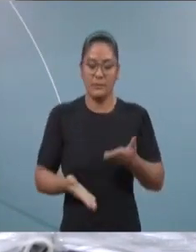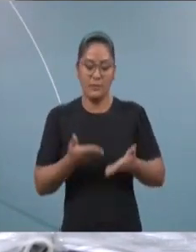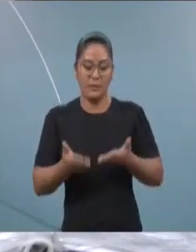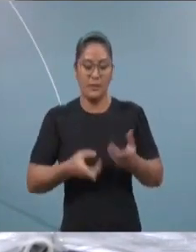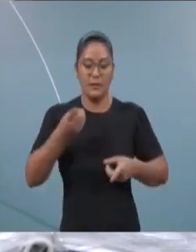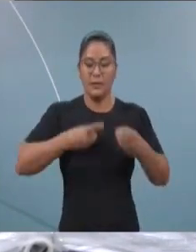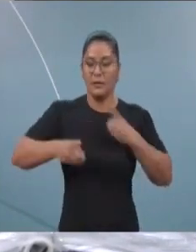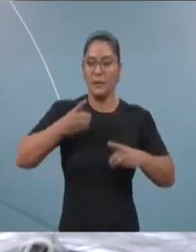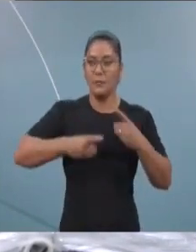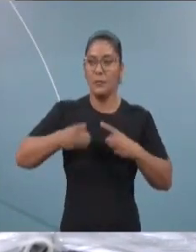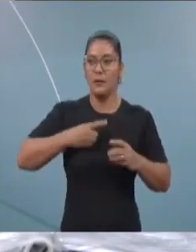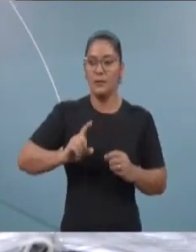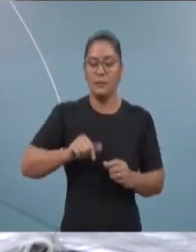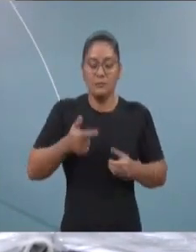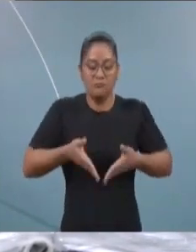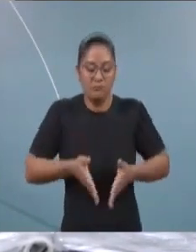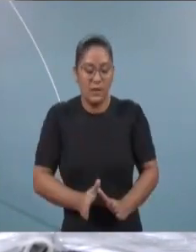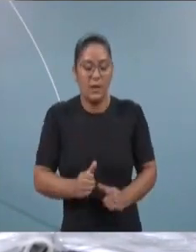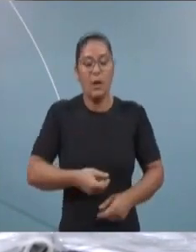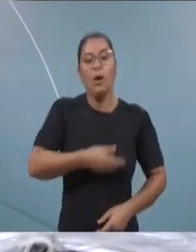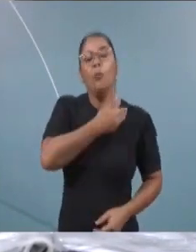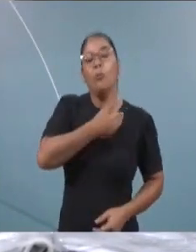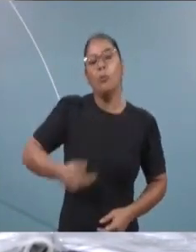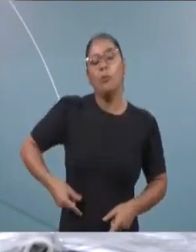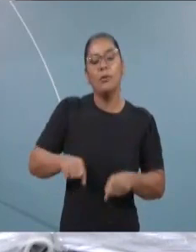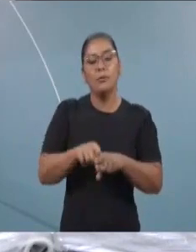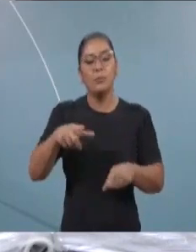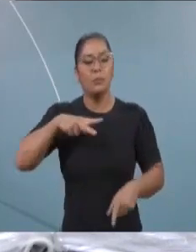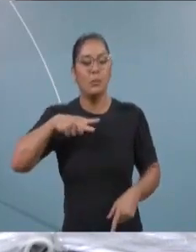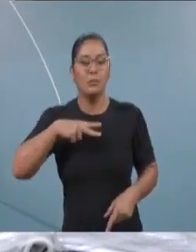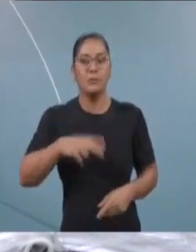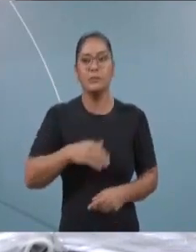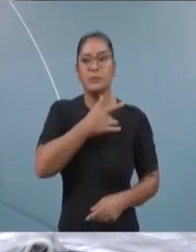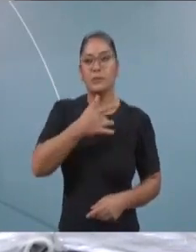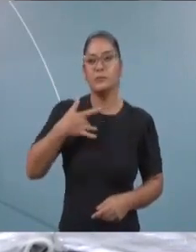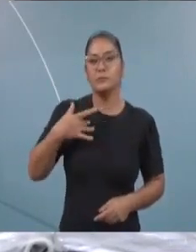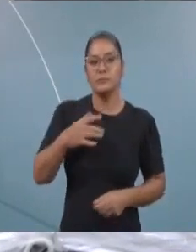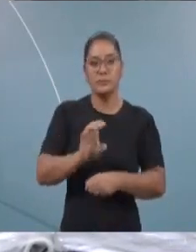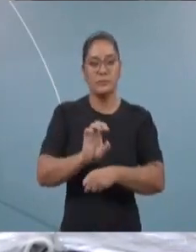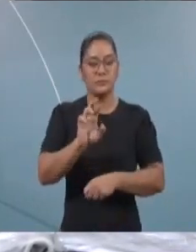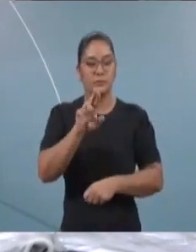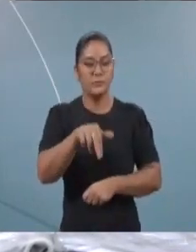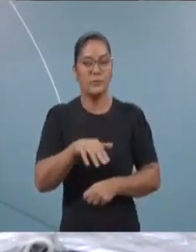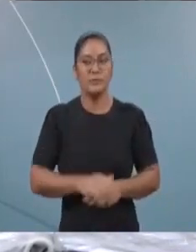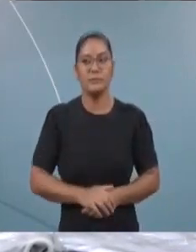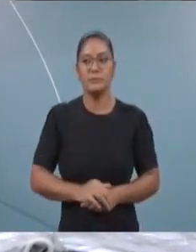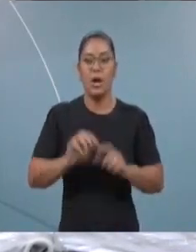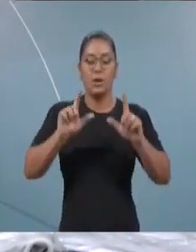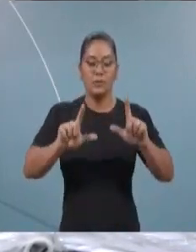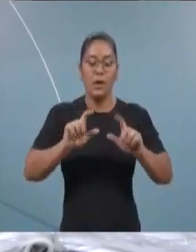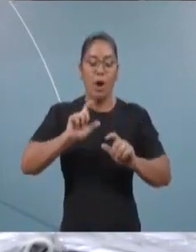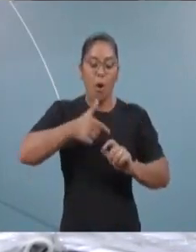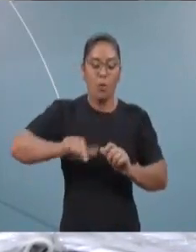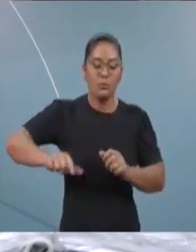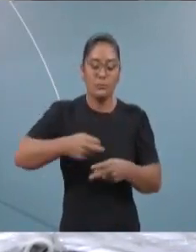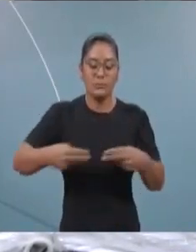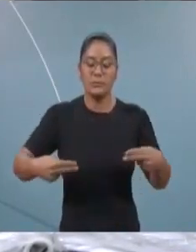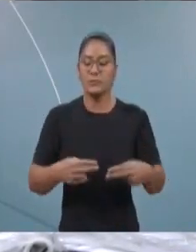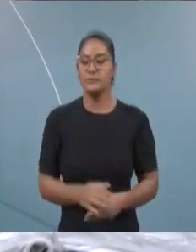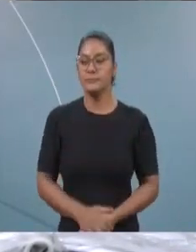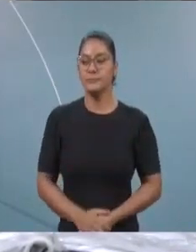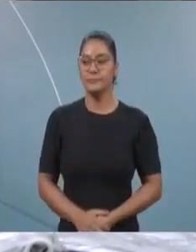depressão pós parte n redes públicas e privadas de saúde do âo do Estado do Rio Grande do Norte fixando outras